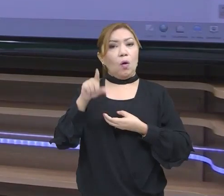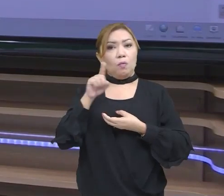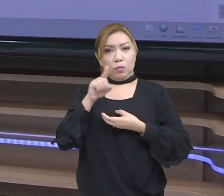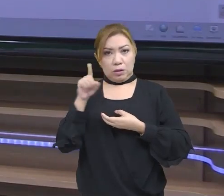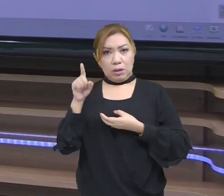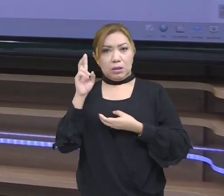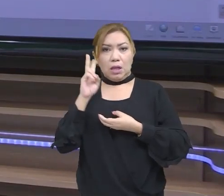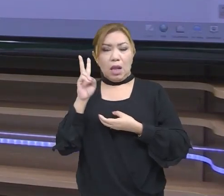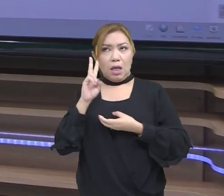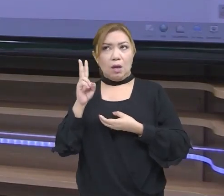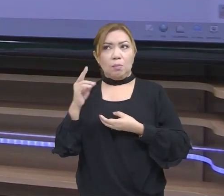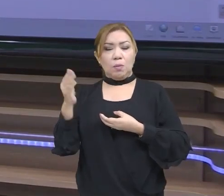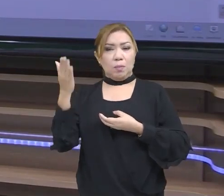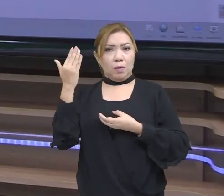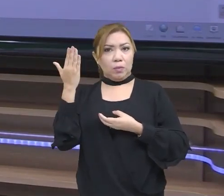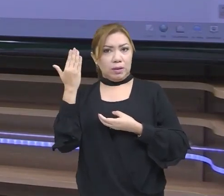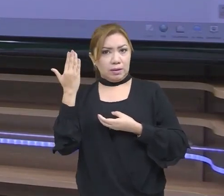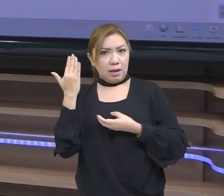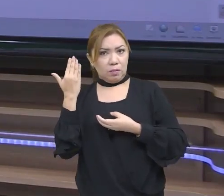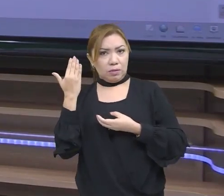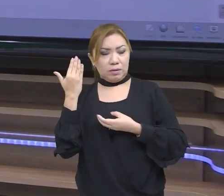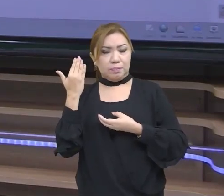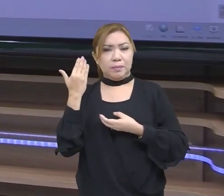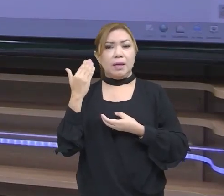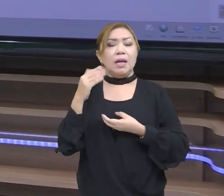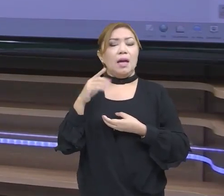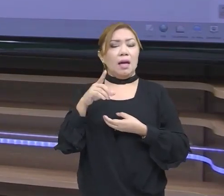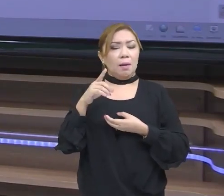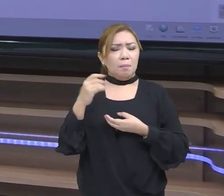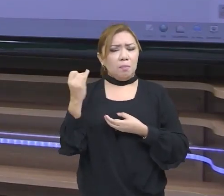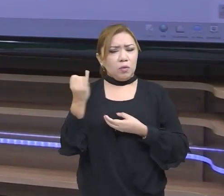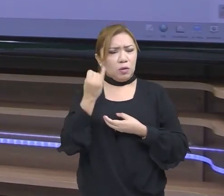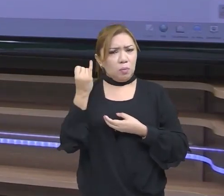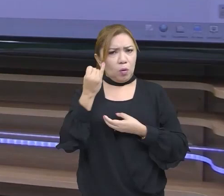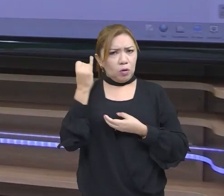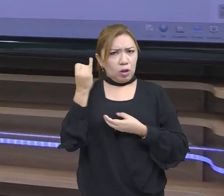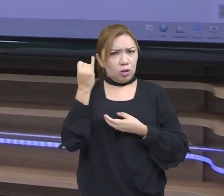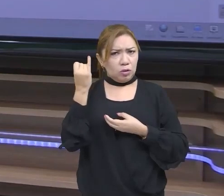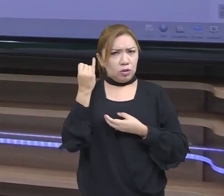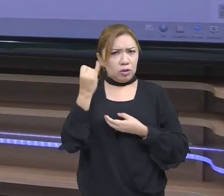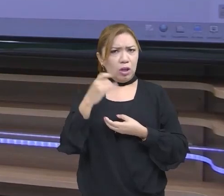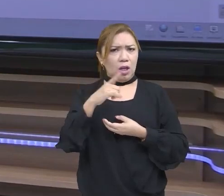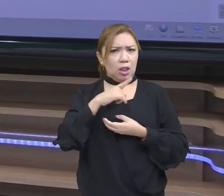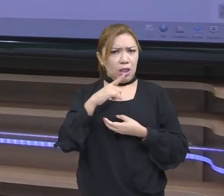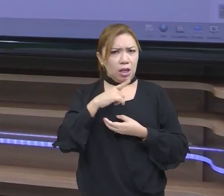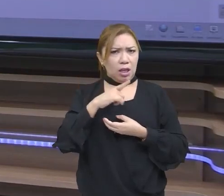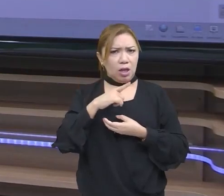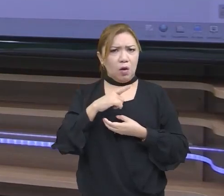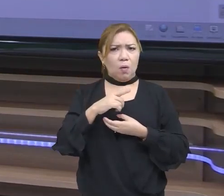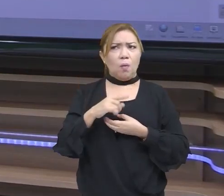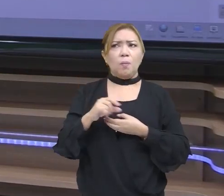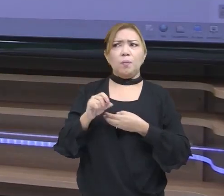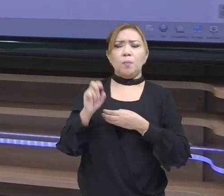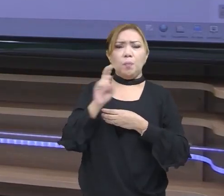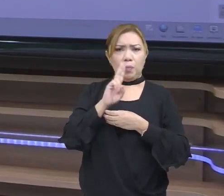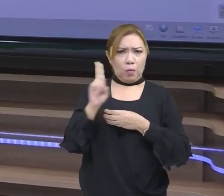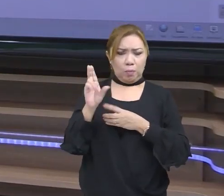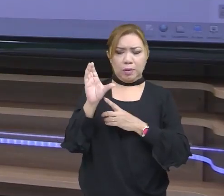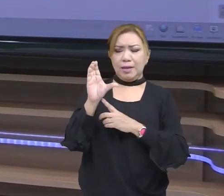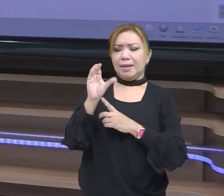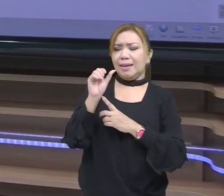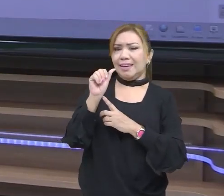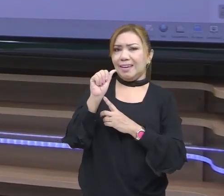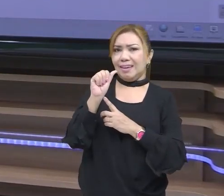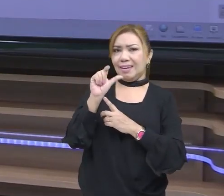falamos em outras aulas que é muito importante o cálcio por conta da formação dos ossos? Pois é, ele ajuda no seu